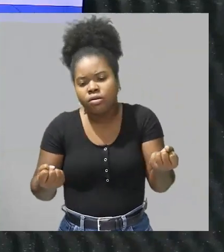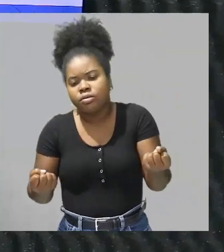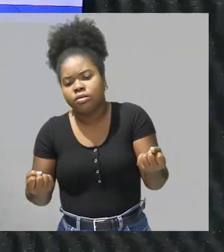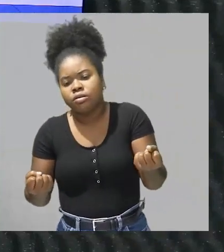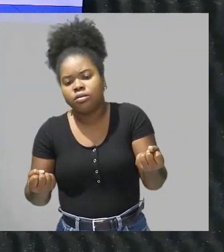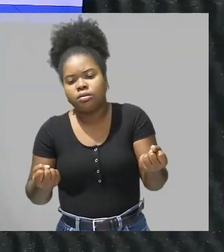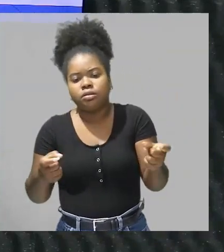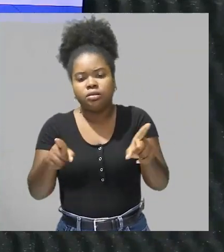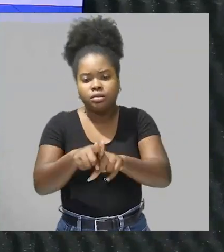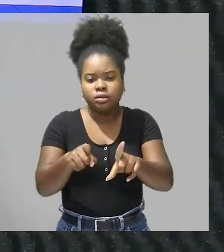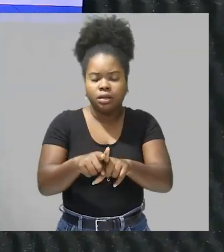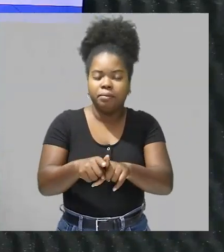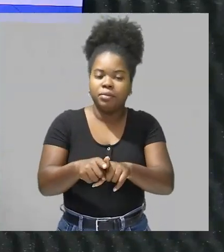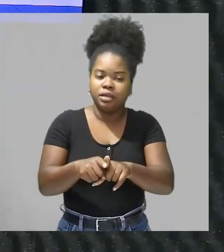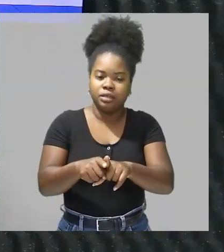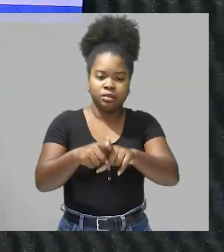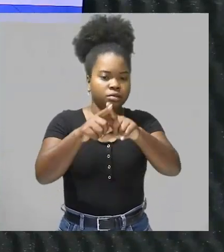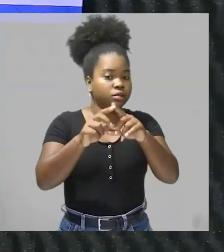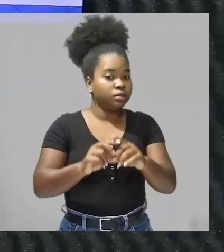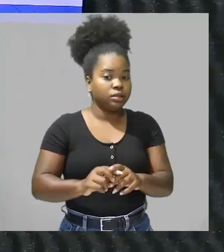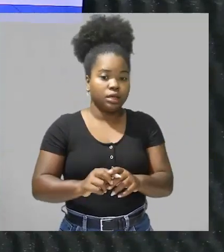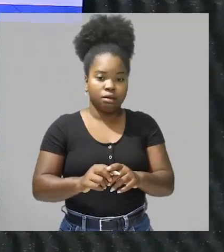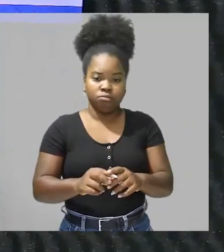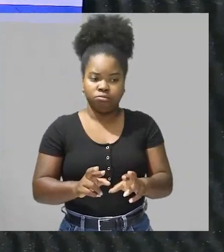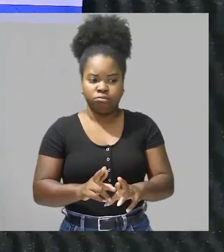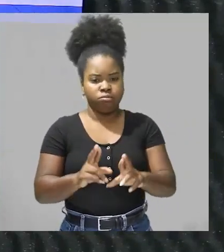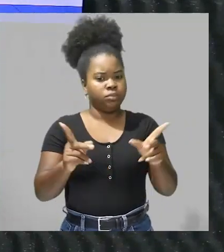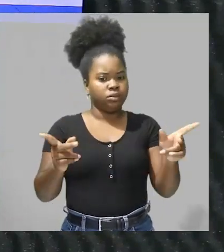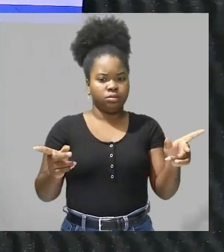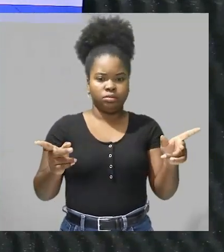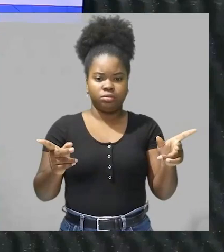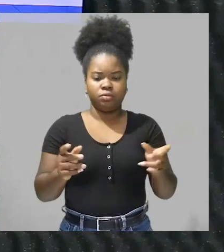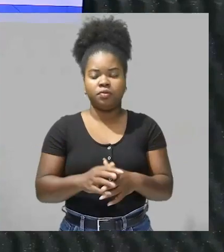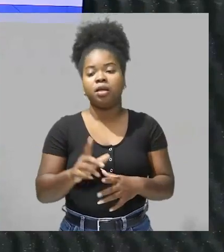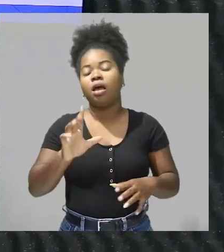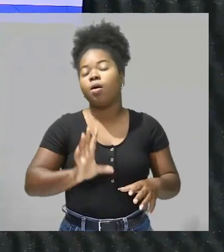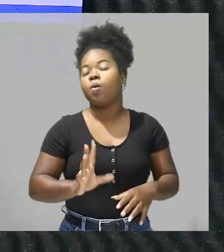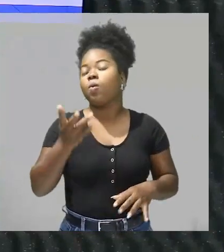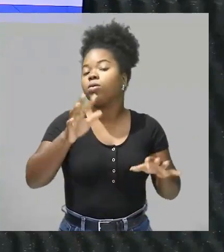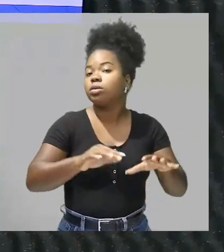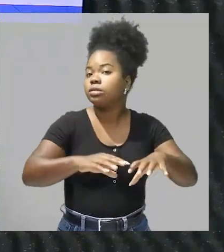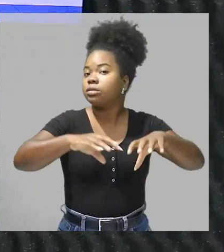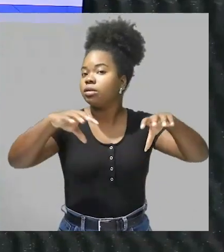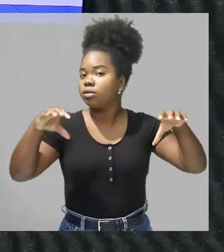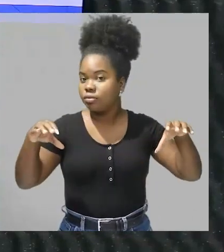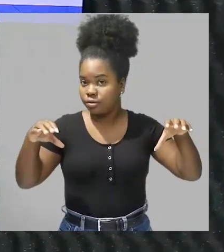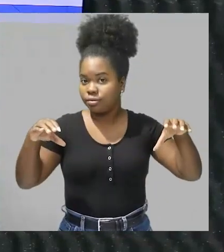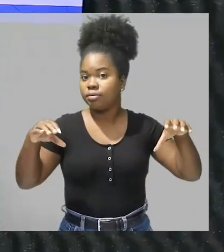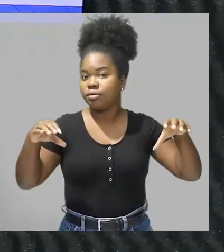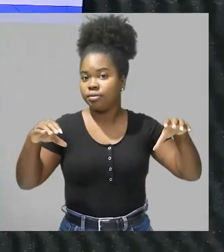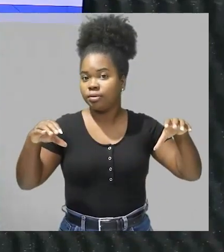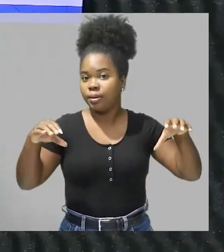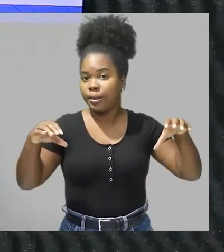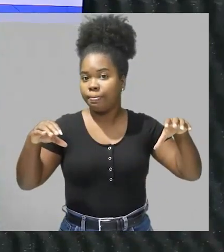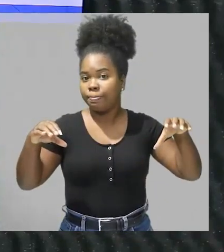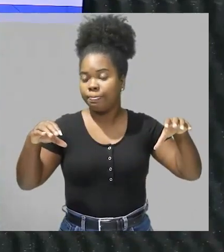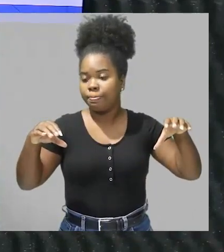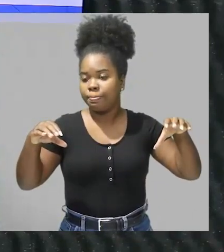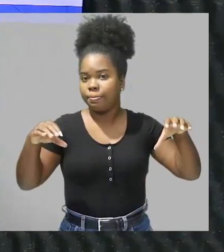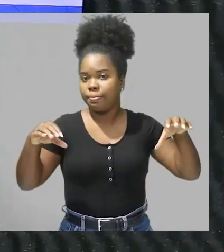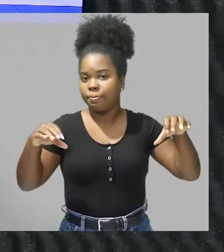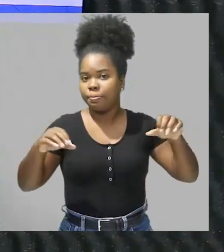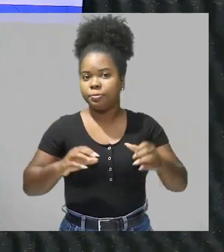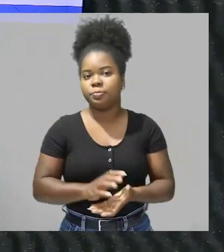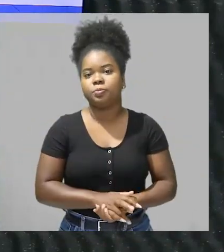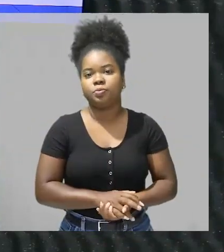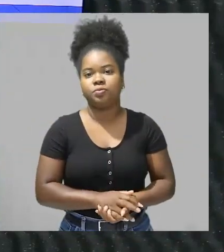demissibilidade Ok aconteça essa separação e por fim a decantação do